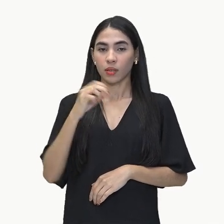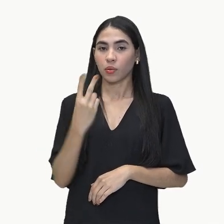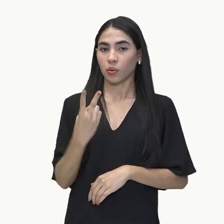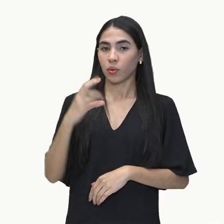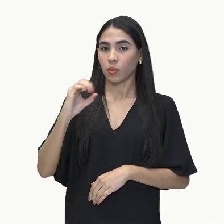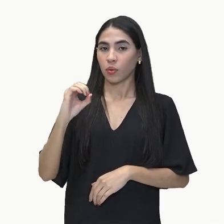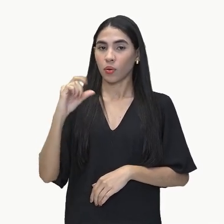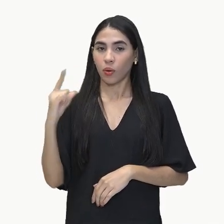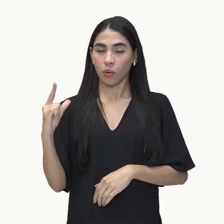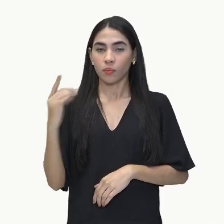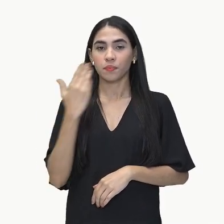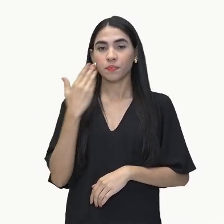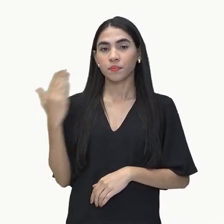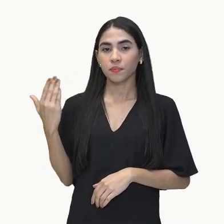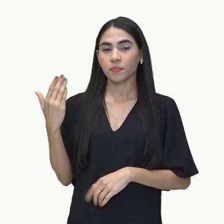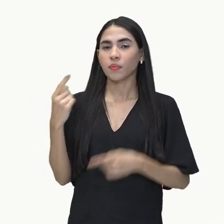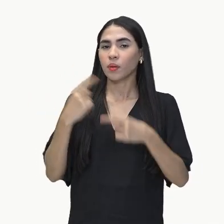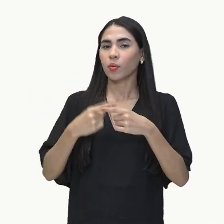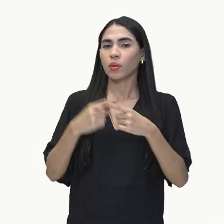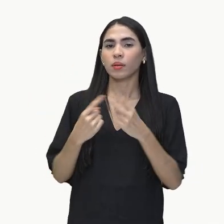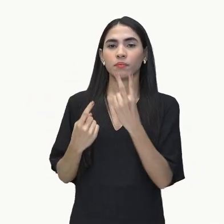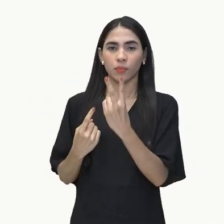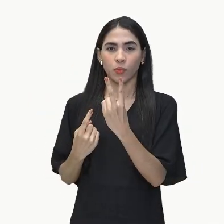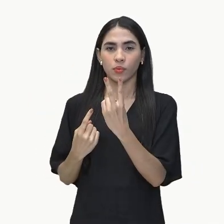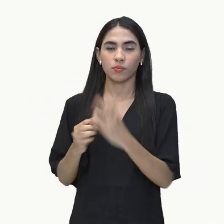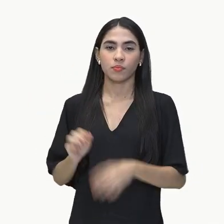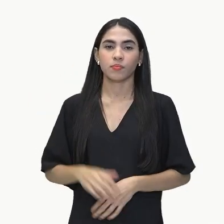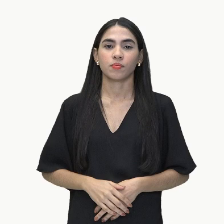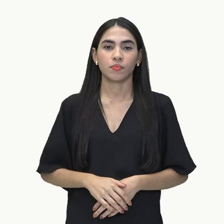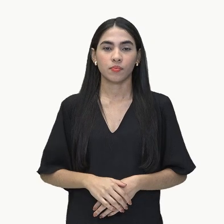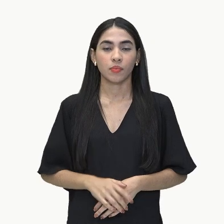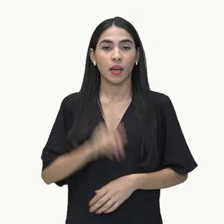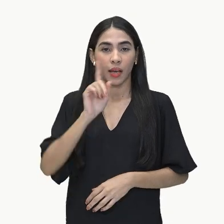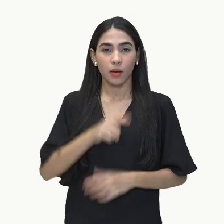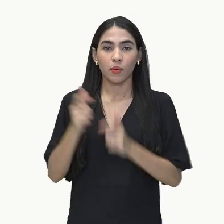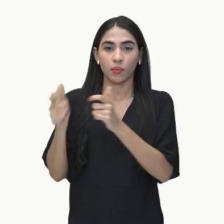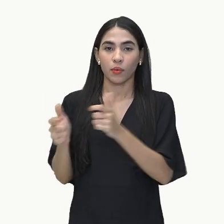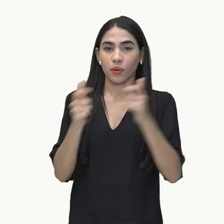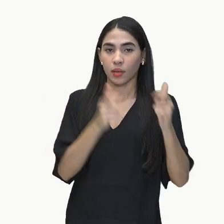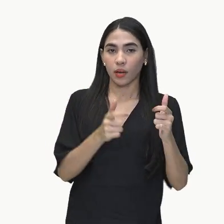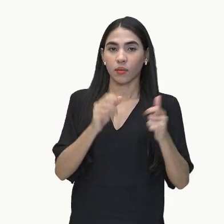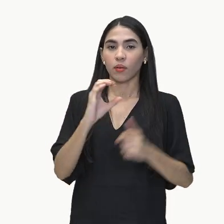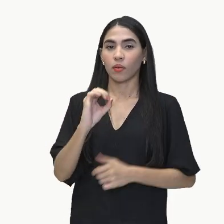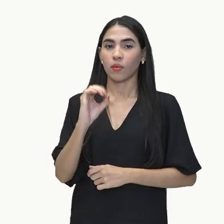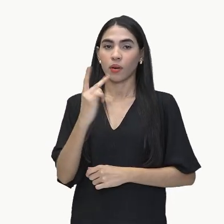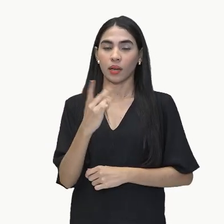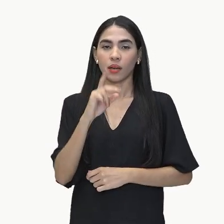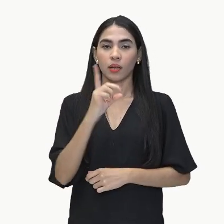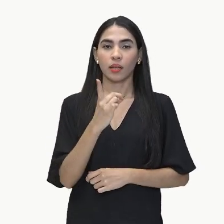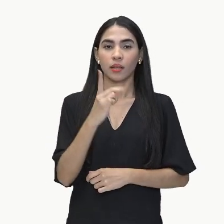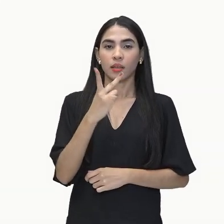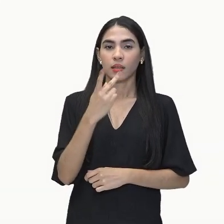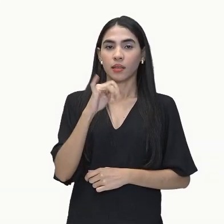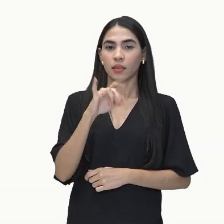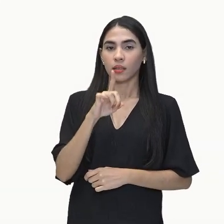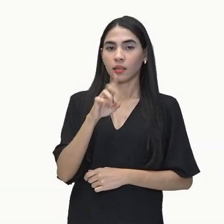3-metil-butan-2-ol. Por que que tem esse 2 aqui? Porque é a posição da hidroxila,